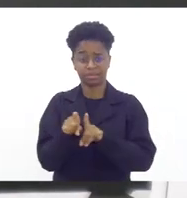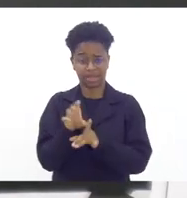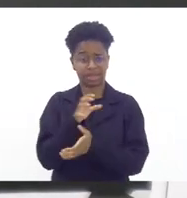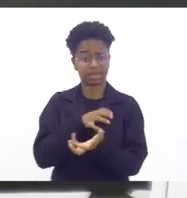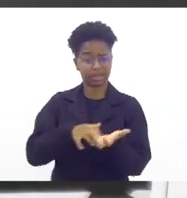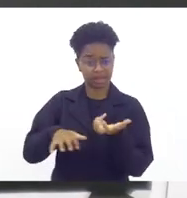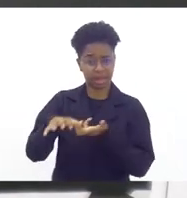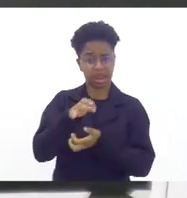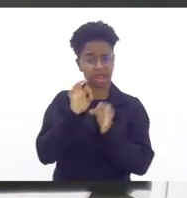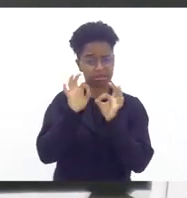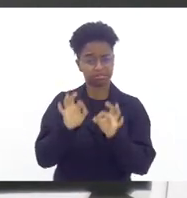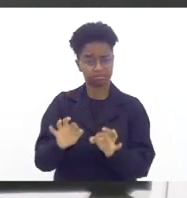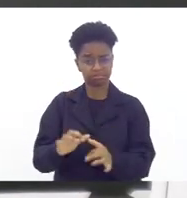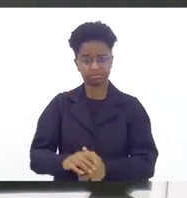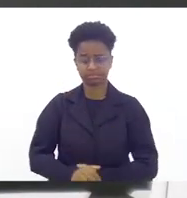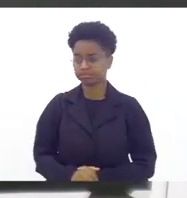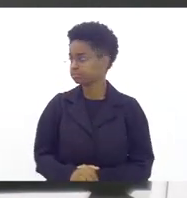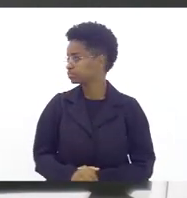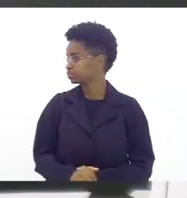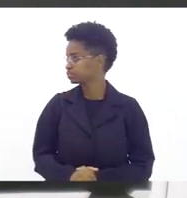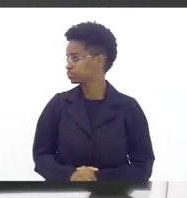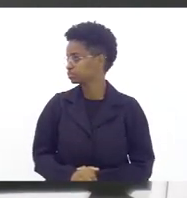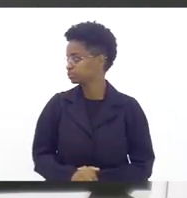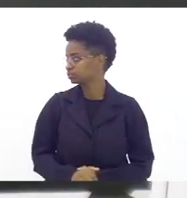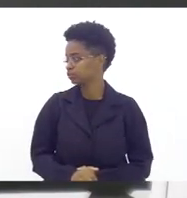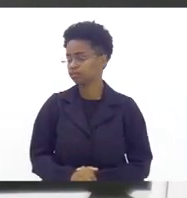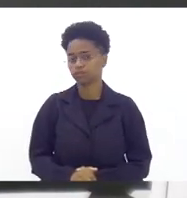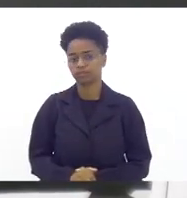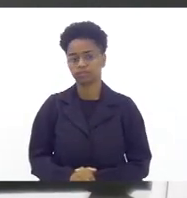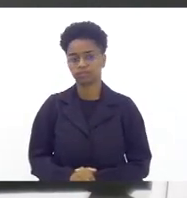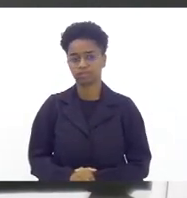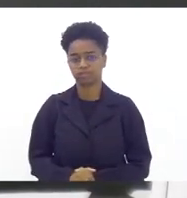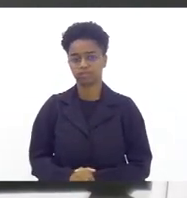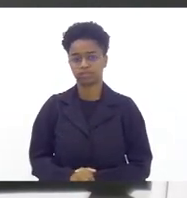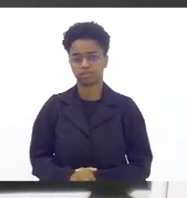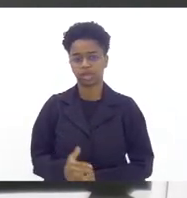dignidade, que é o seguinte, eu